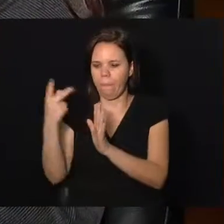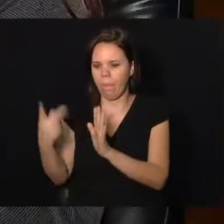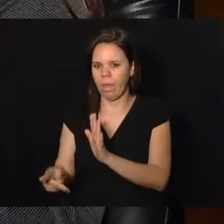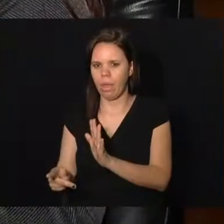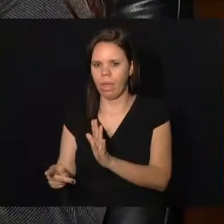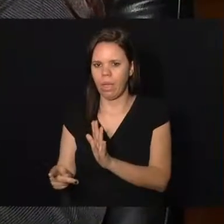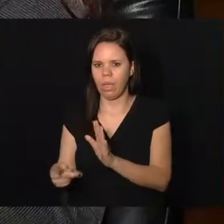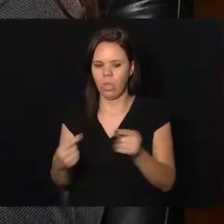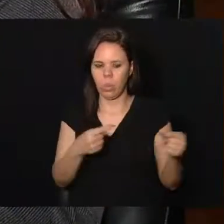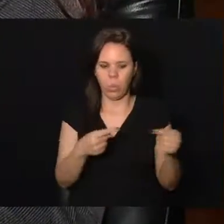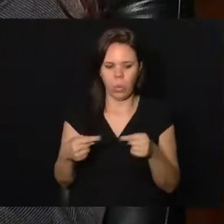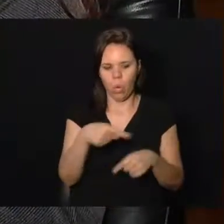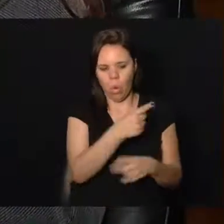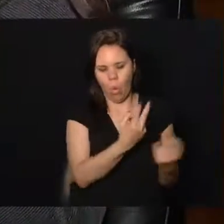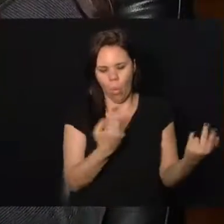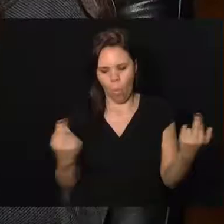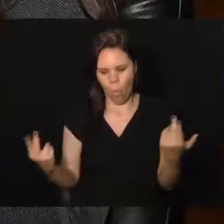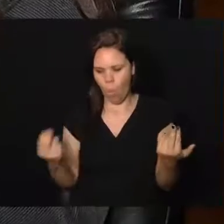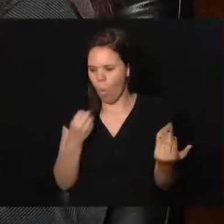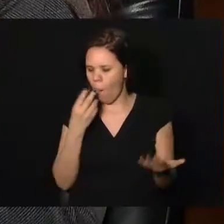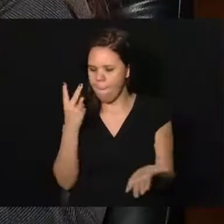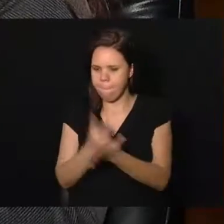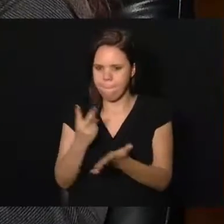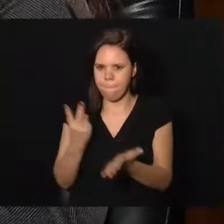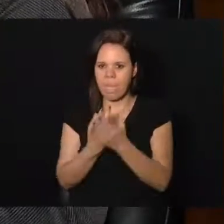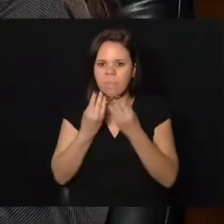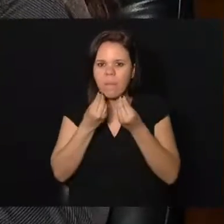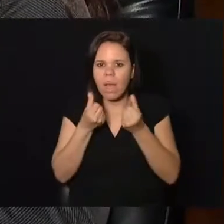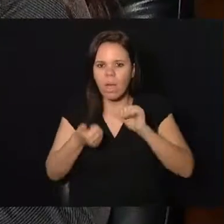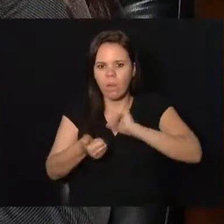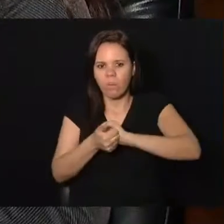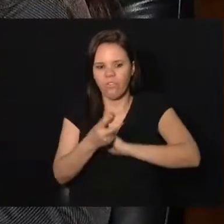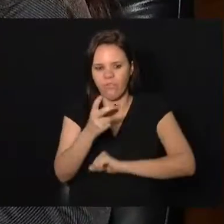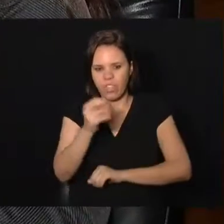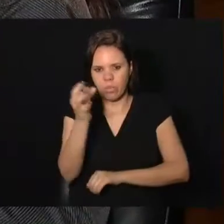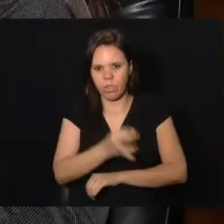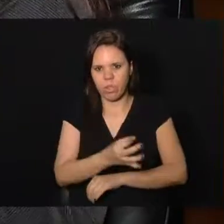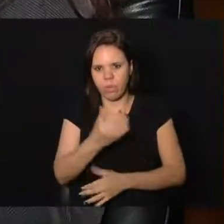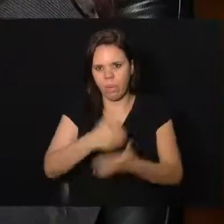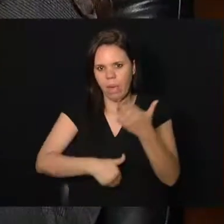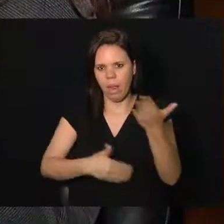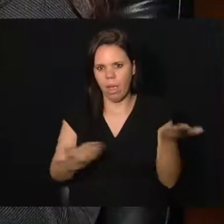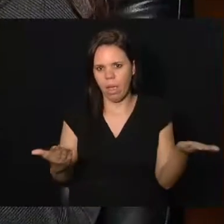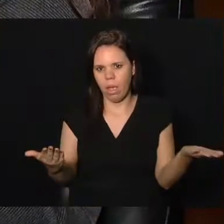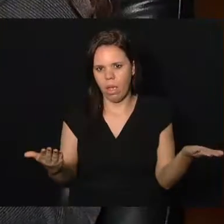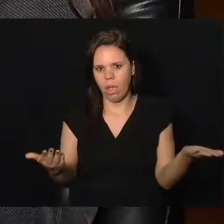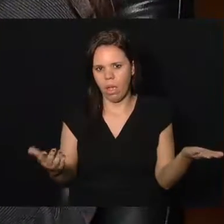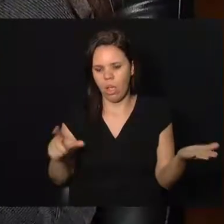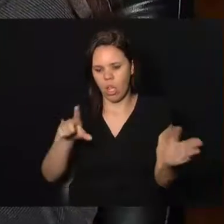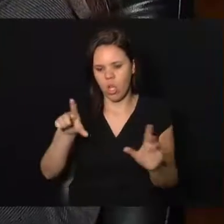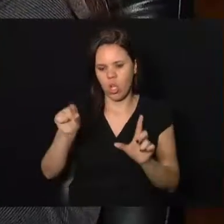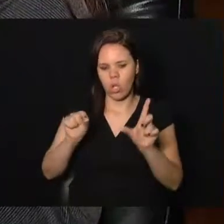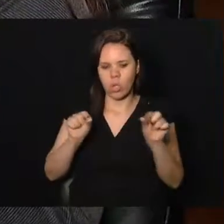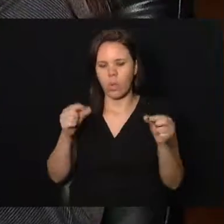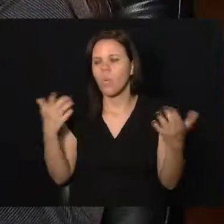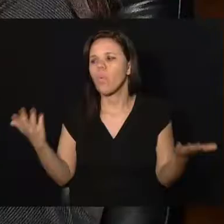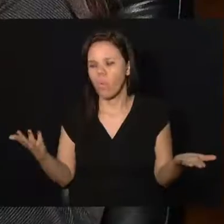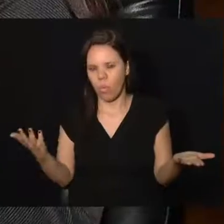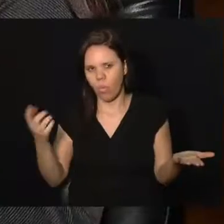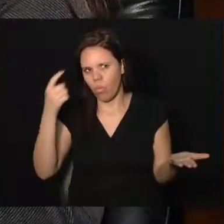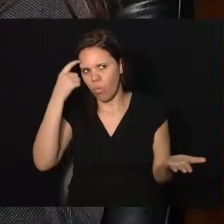do concorrente é tão boa quanto e está com um preço 20% mais barato. É uma escolha